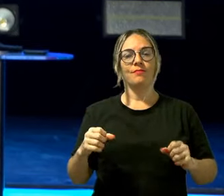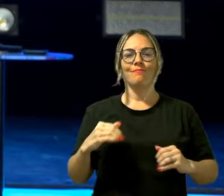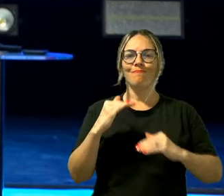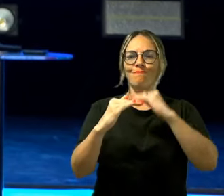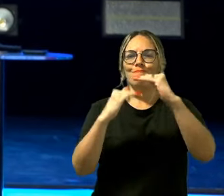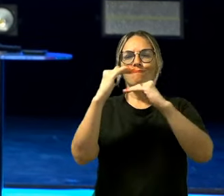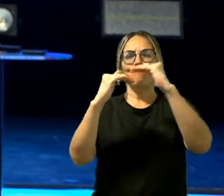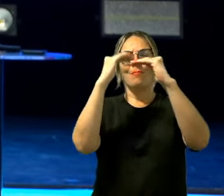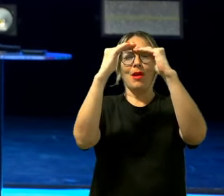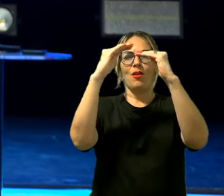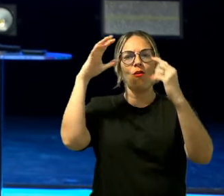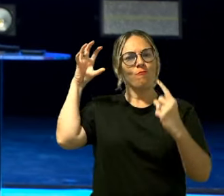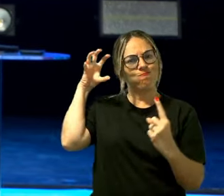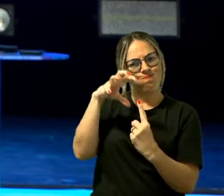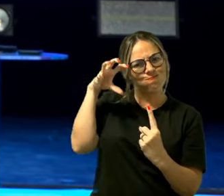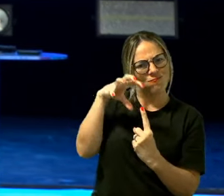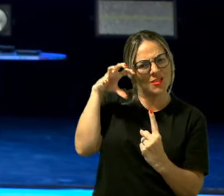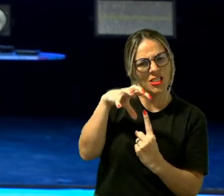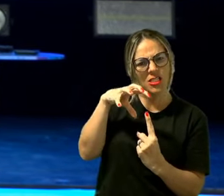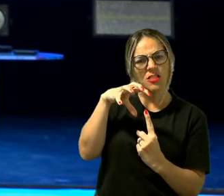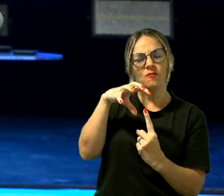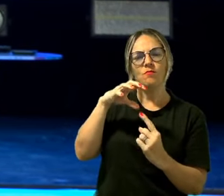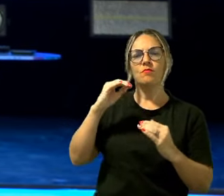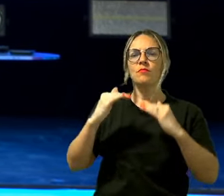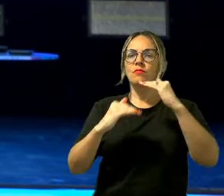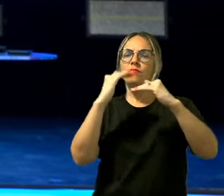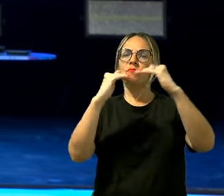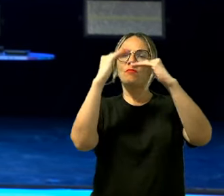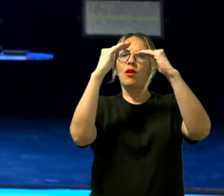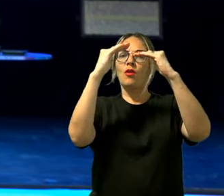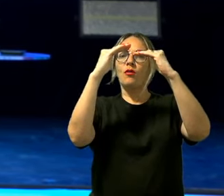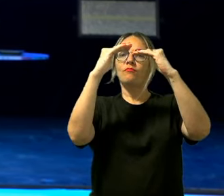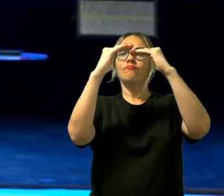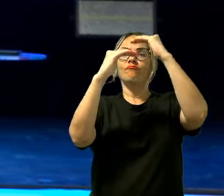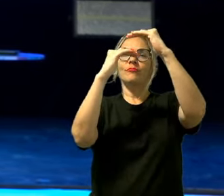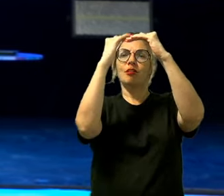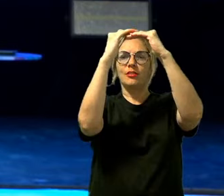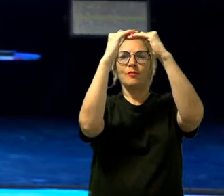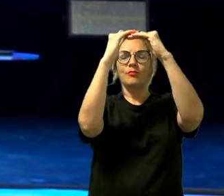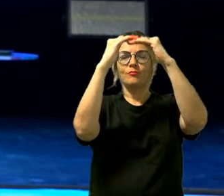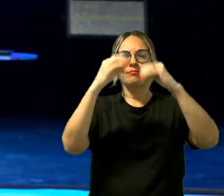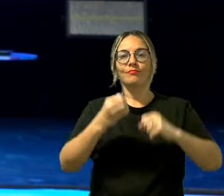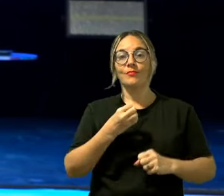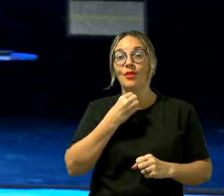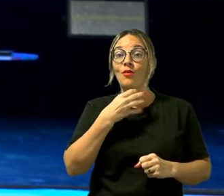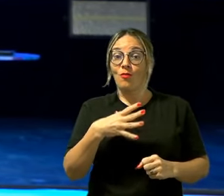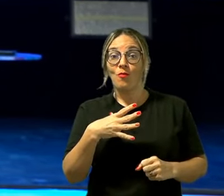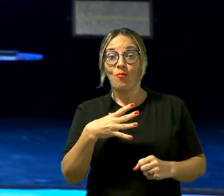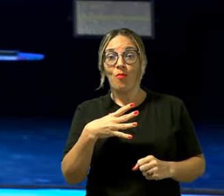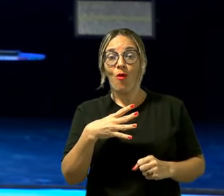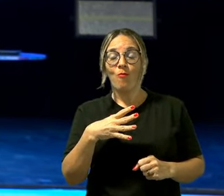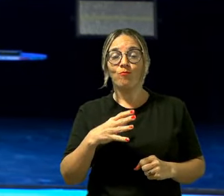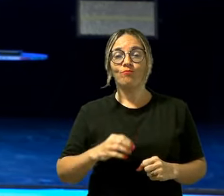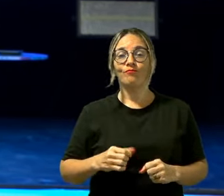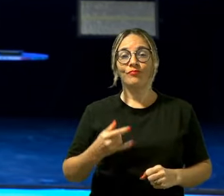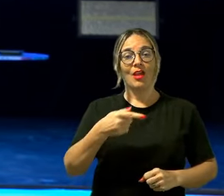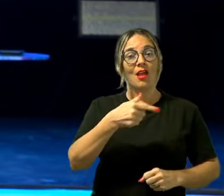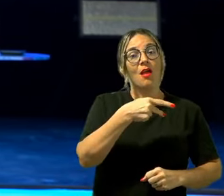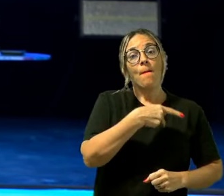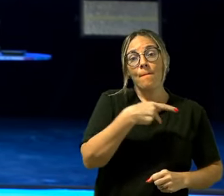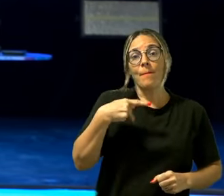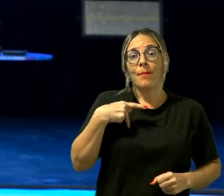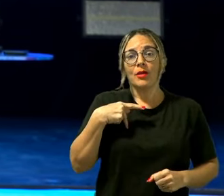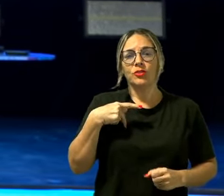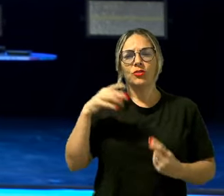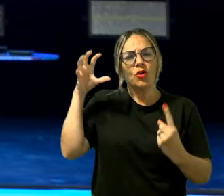Quanto maior a pressão, maior o crescimento. Esse aqui é uma boa notícia aqui, pastor. A pressão